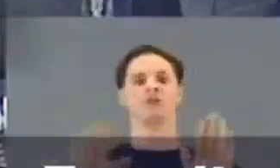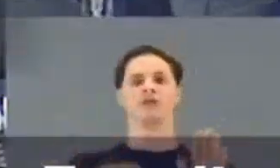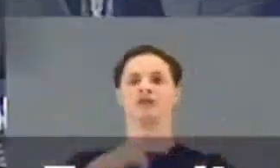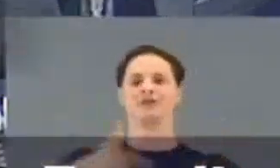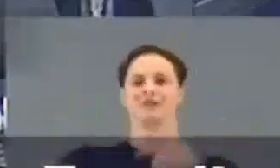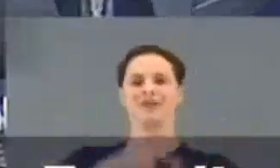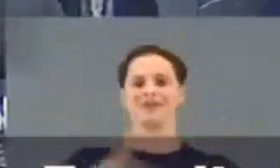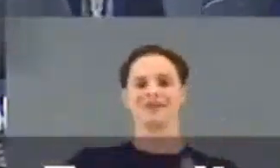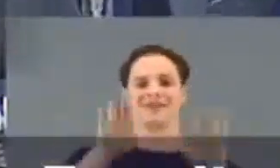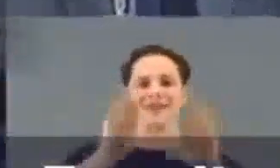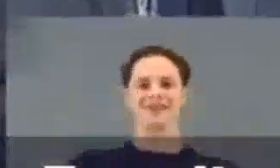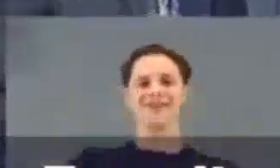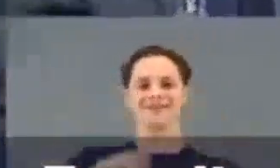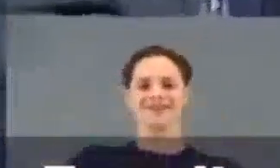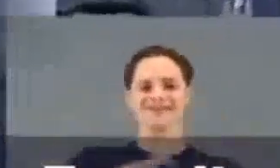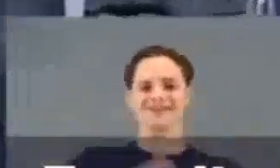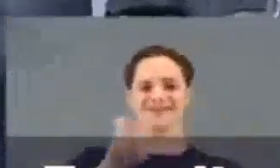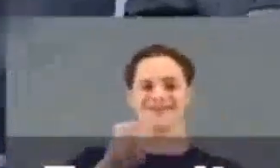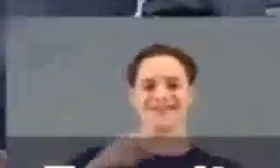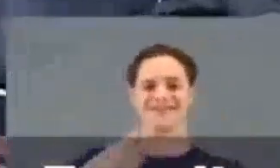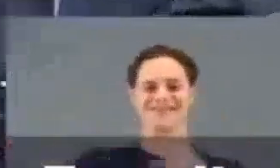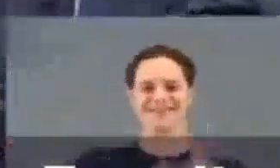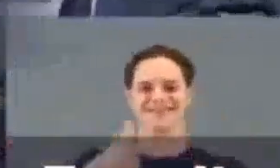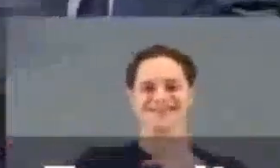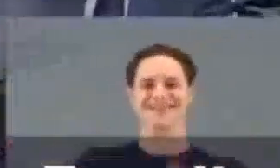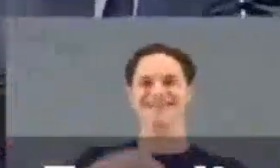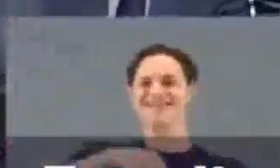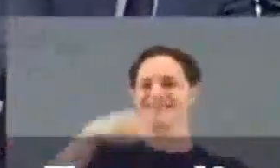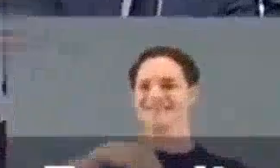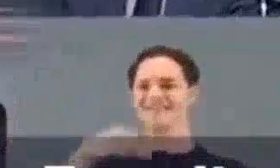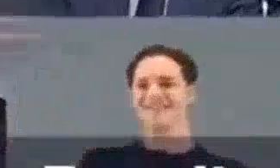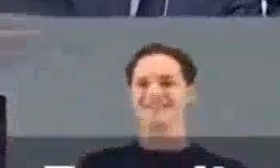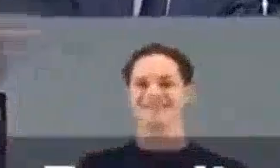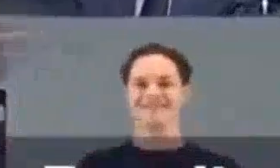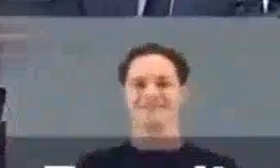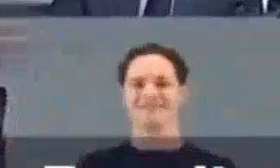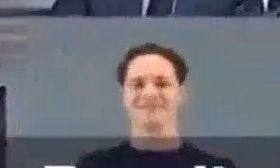suspensos pelo prazo de 5 minutos. Que saudade da CPI da Constituição.